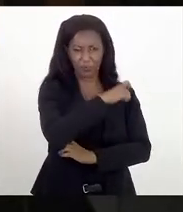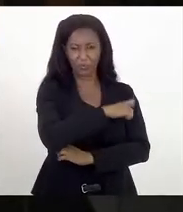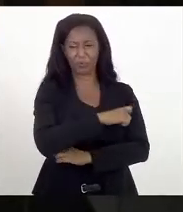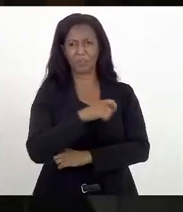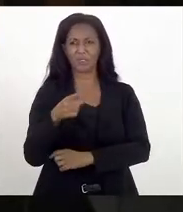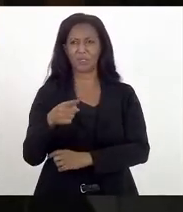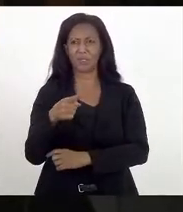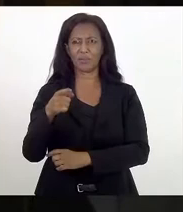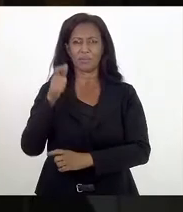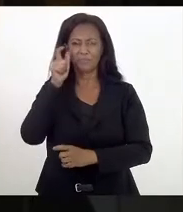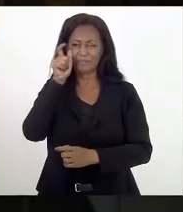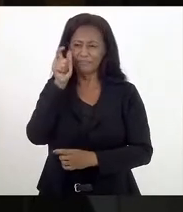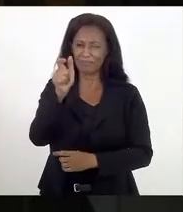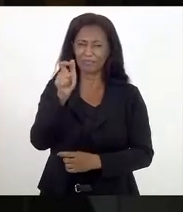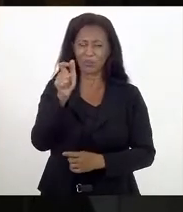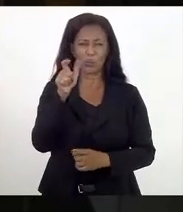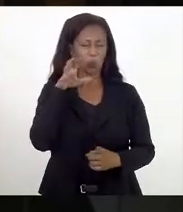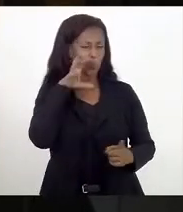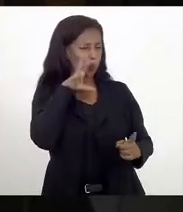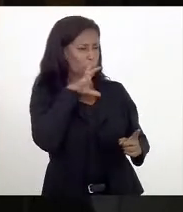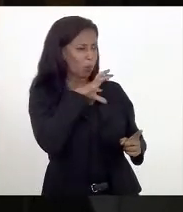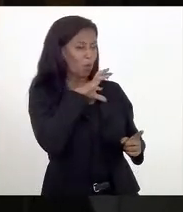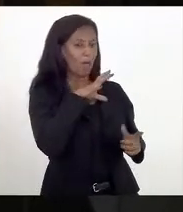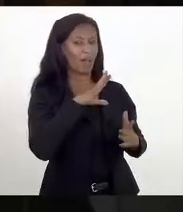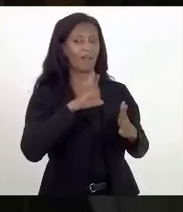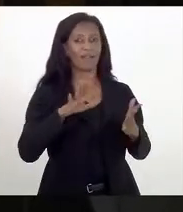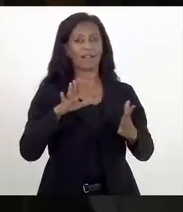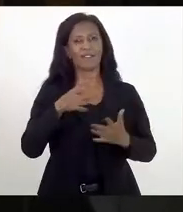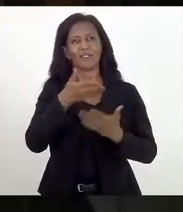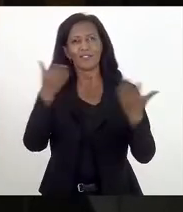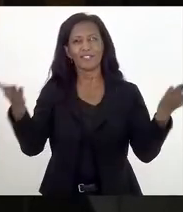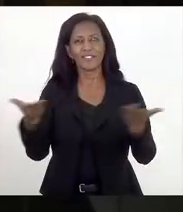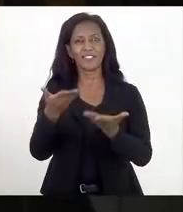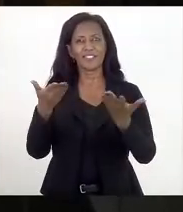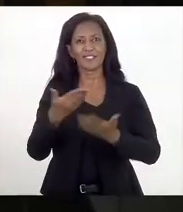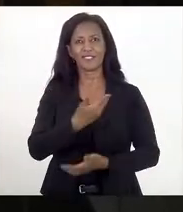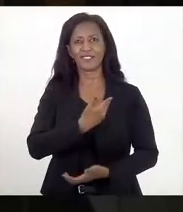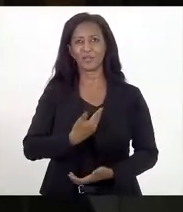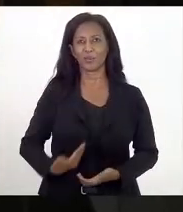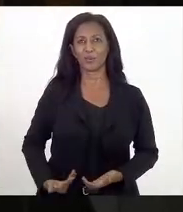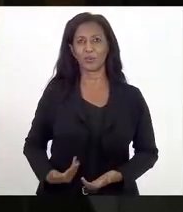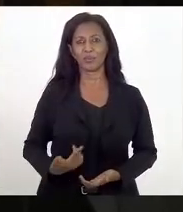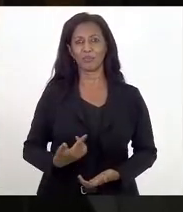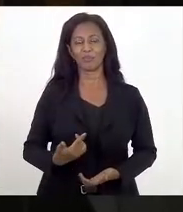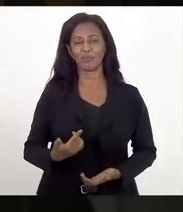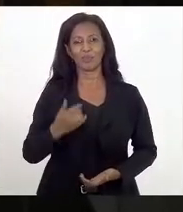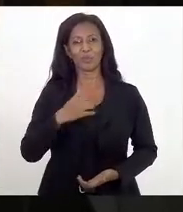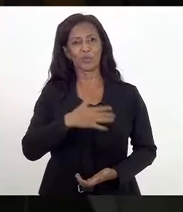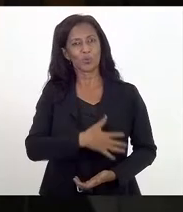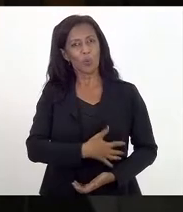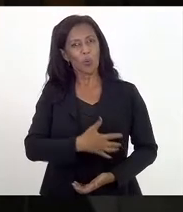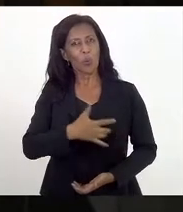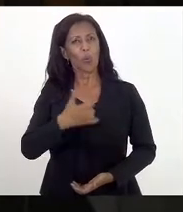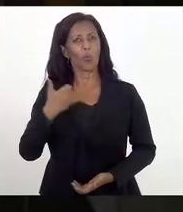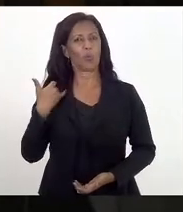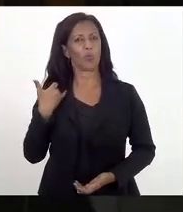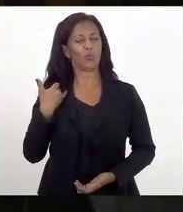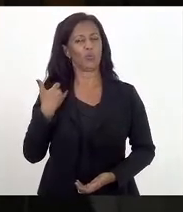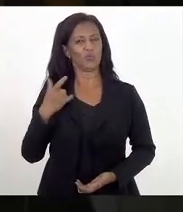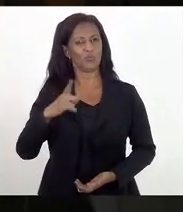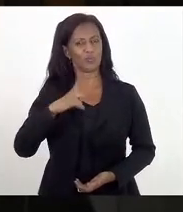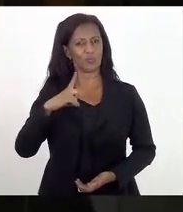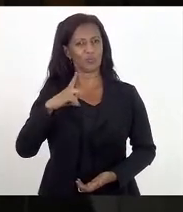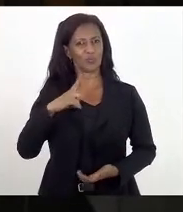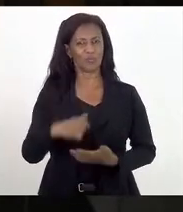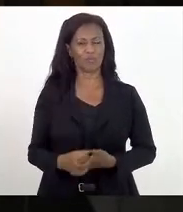muito cobiçado de que senhores e senhoras devem se orgulhar muito que é a Defensoria Pública. Durante muito tempo nesse